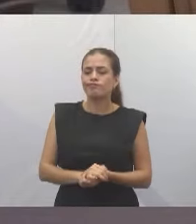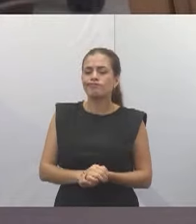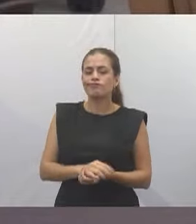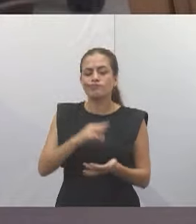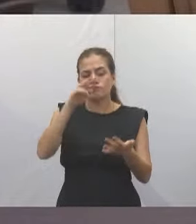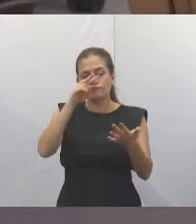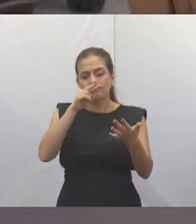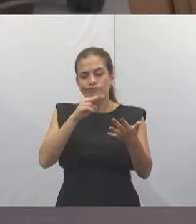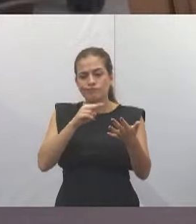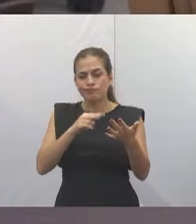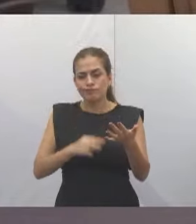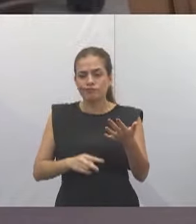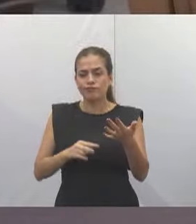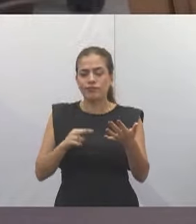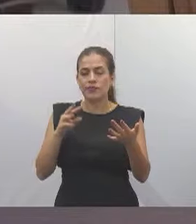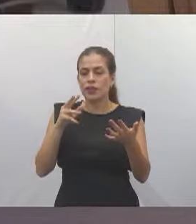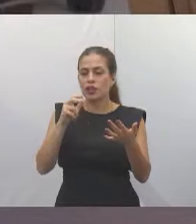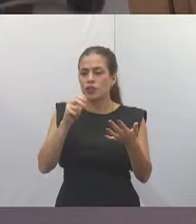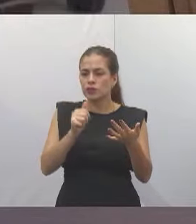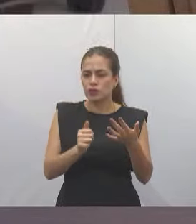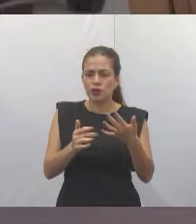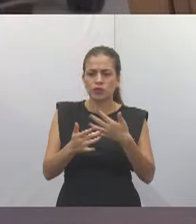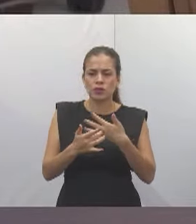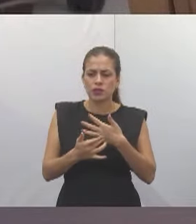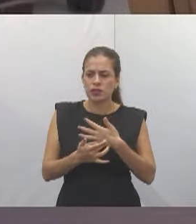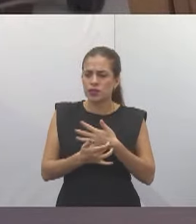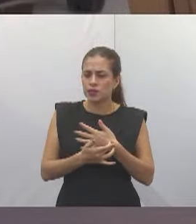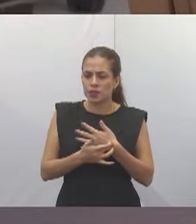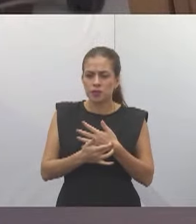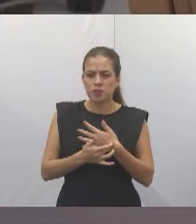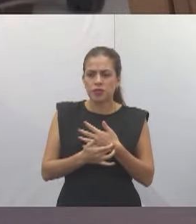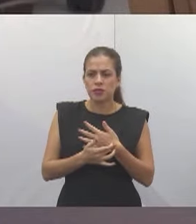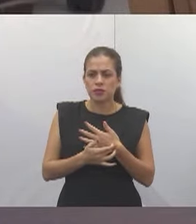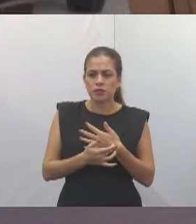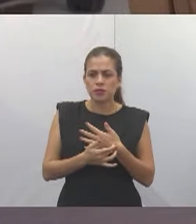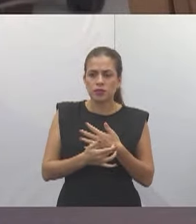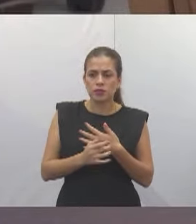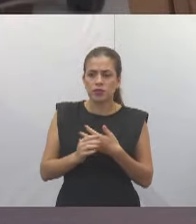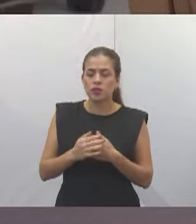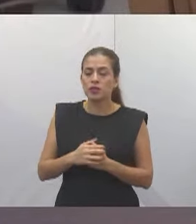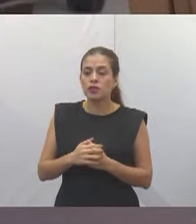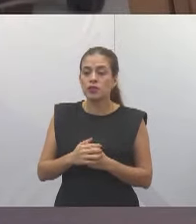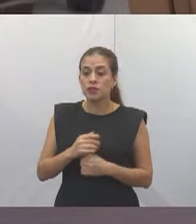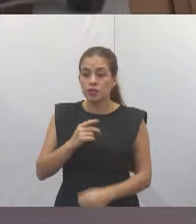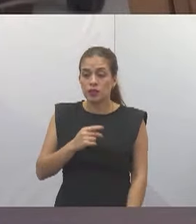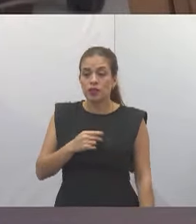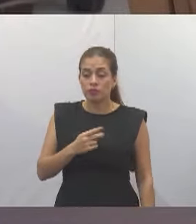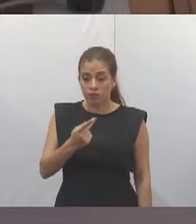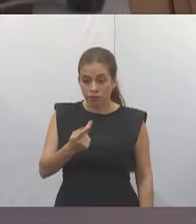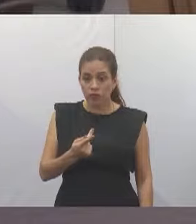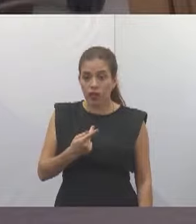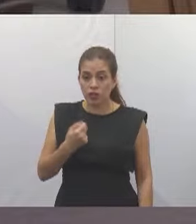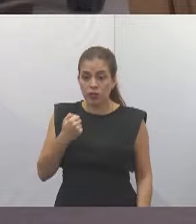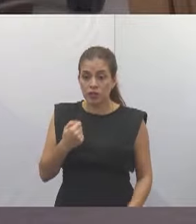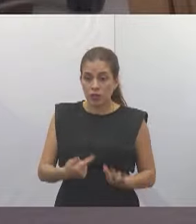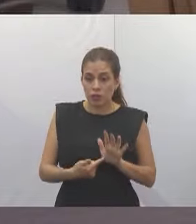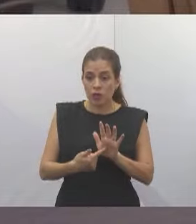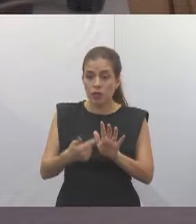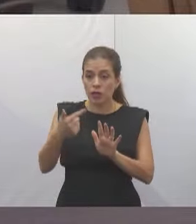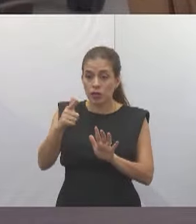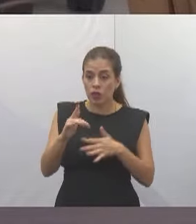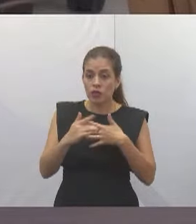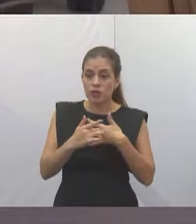sistema, viu todos os meus exames e disse que eu precisava apresentar mais um e que eu estava